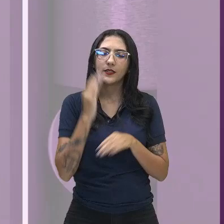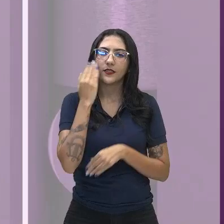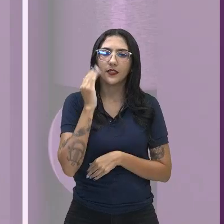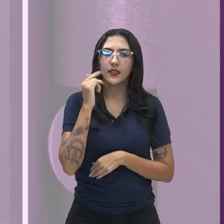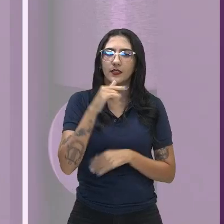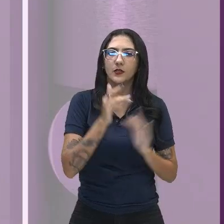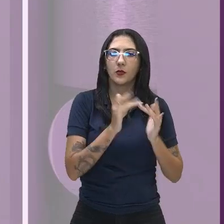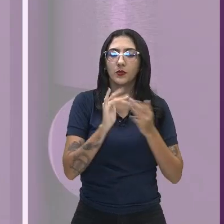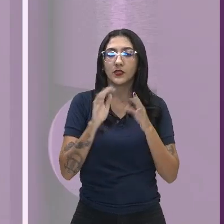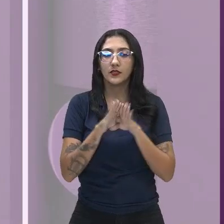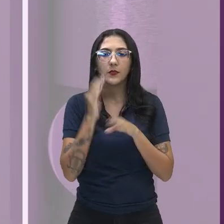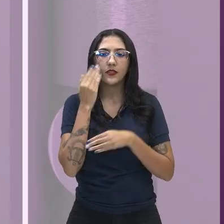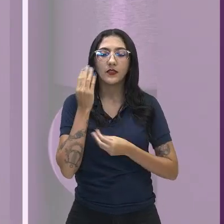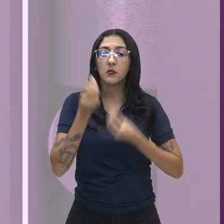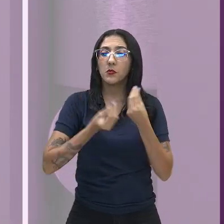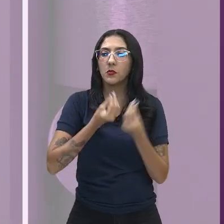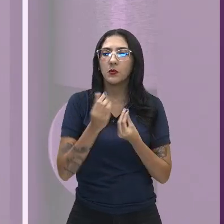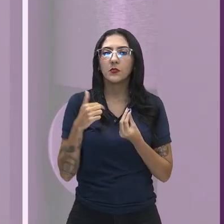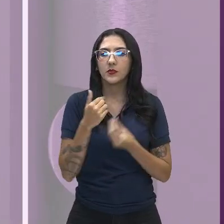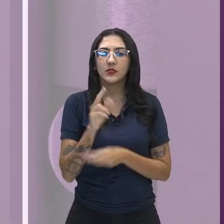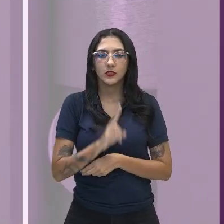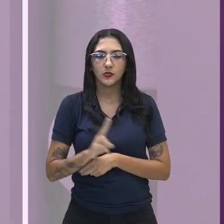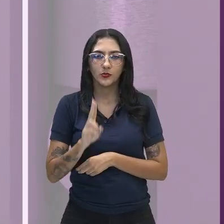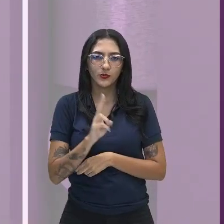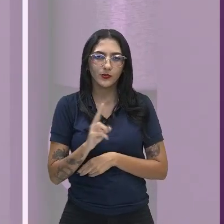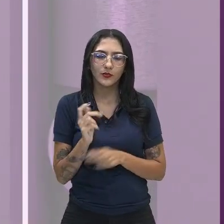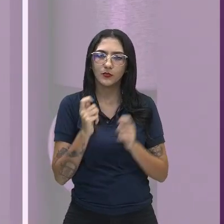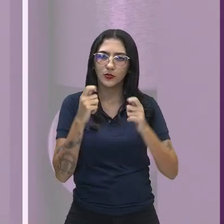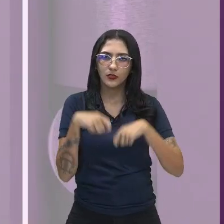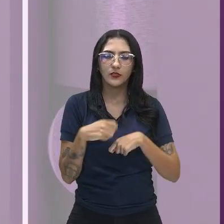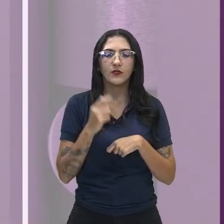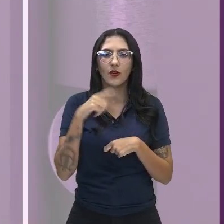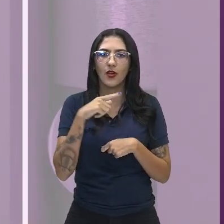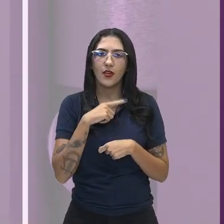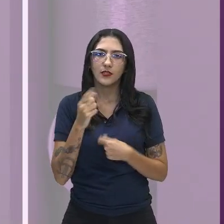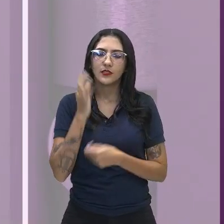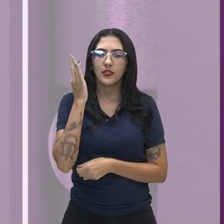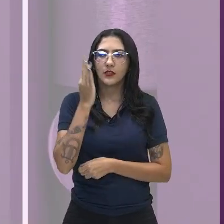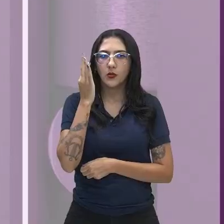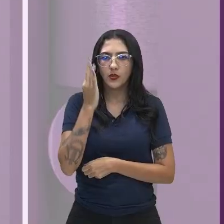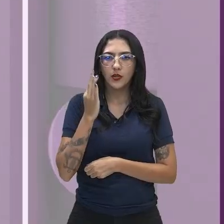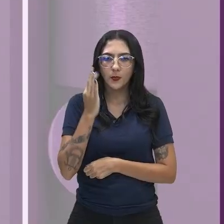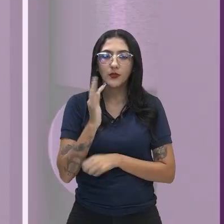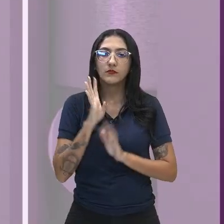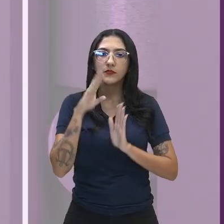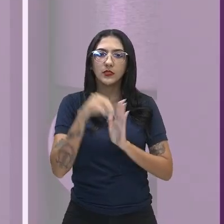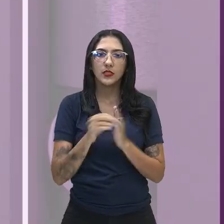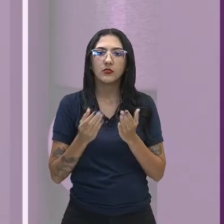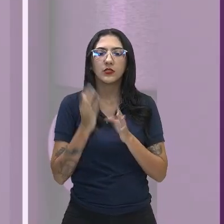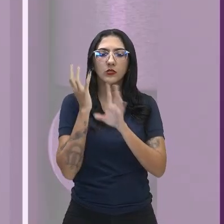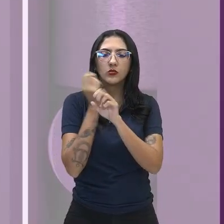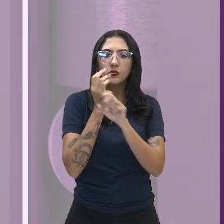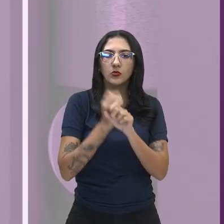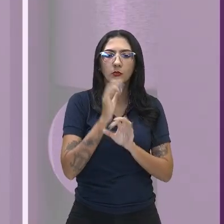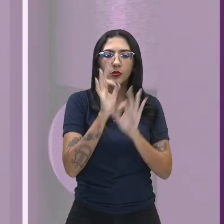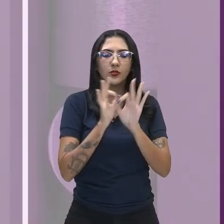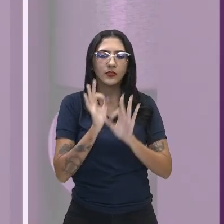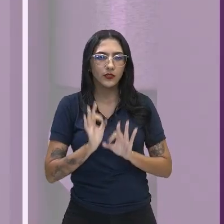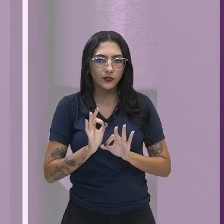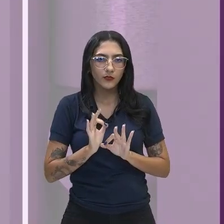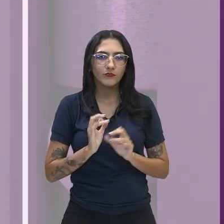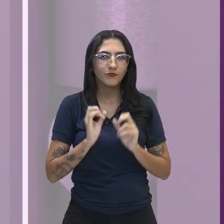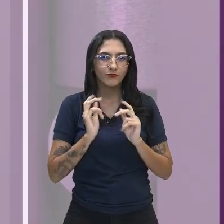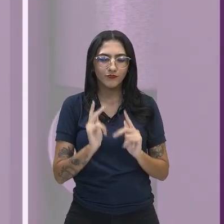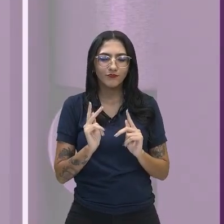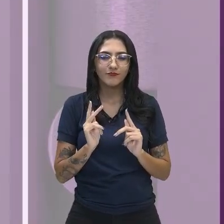ter compreendido como podemos utilizar, né, essa relação na resolução de situações, problemas do dia a dia.